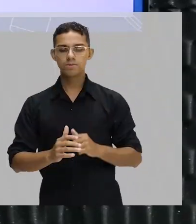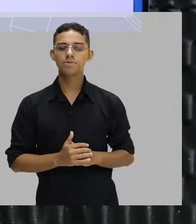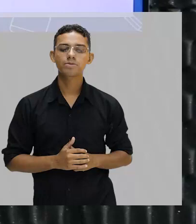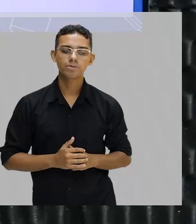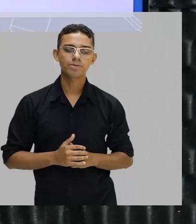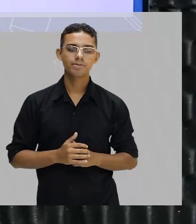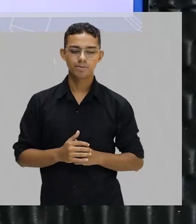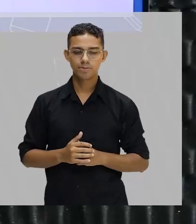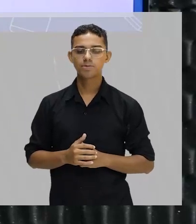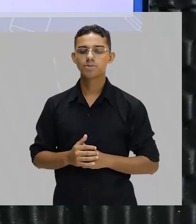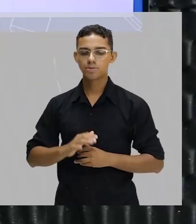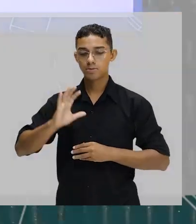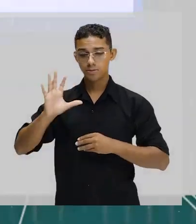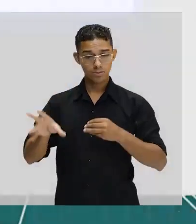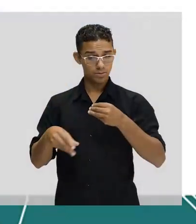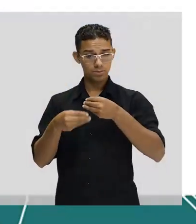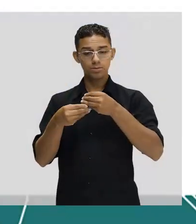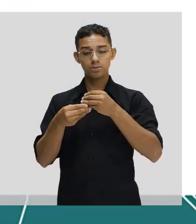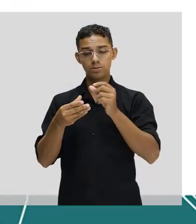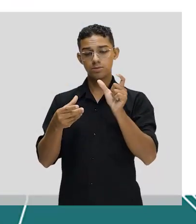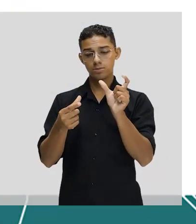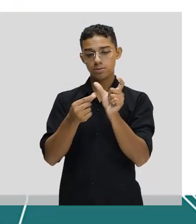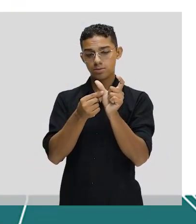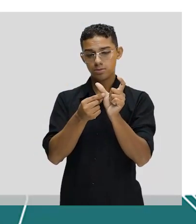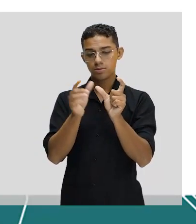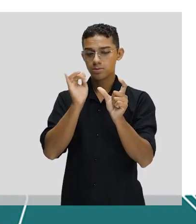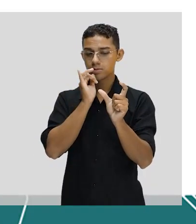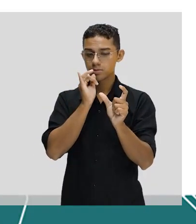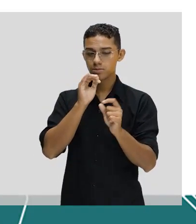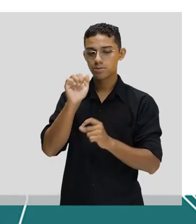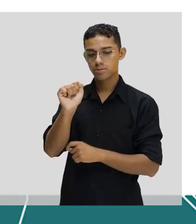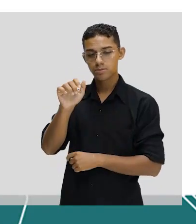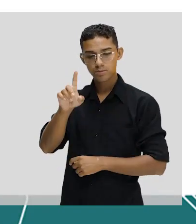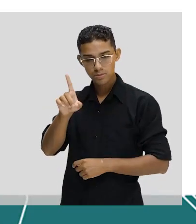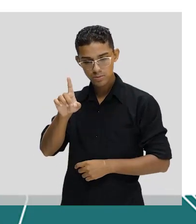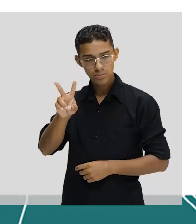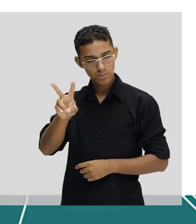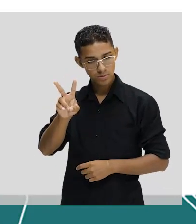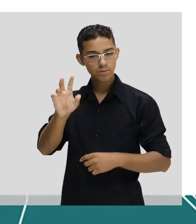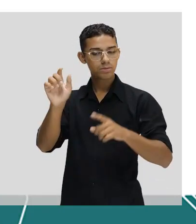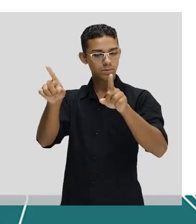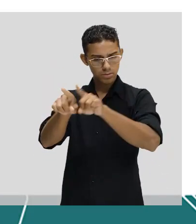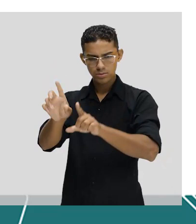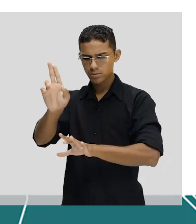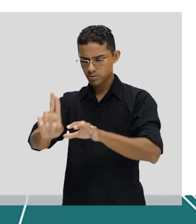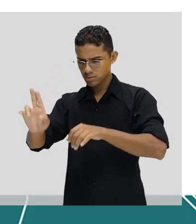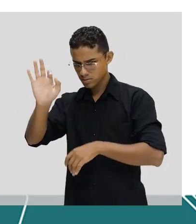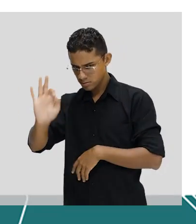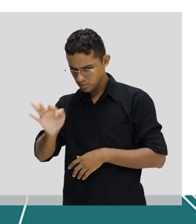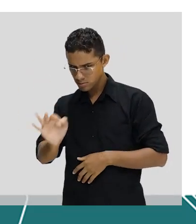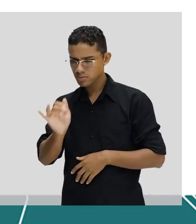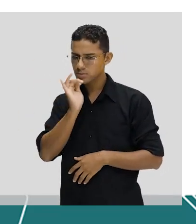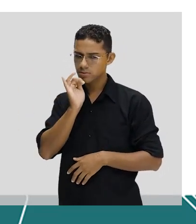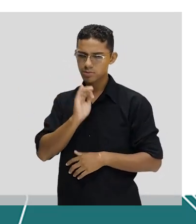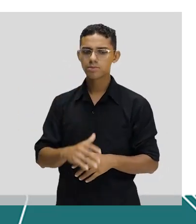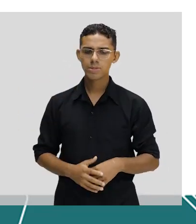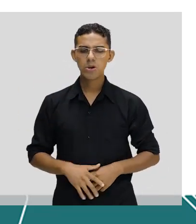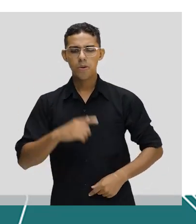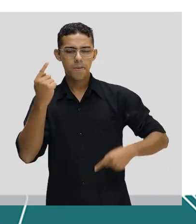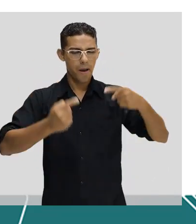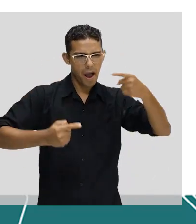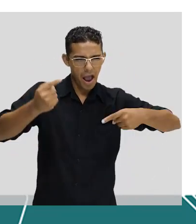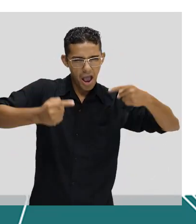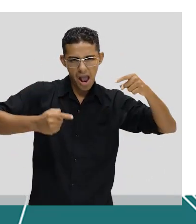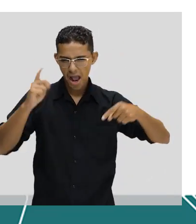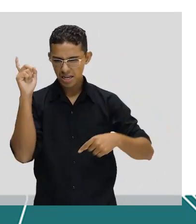Uso dos adjuntos adverbiais da maneira correta. Por exemplo, depois de difícil disputa, São Paulo vence o Avaí em